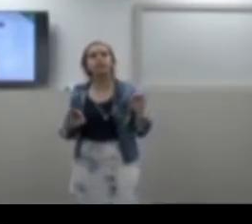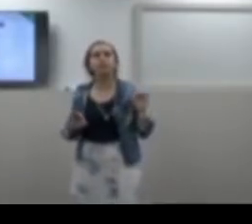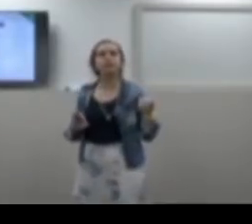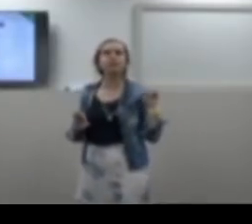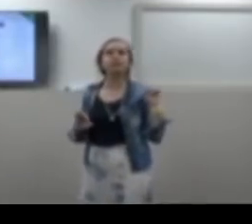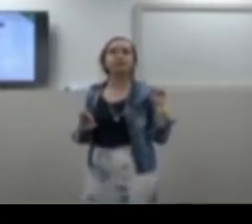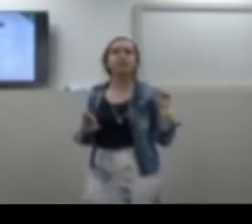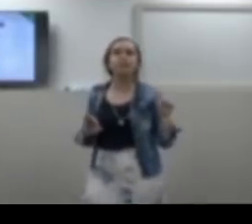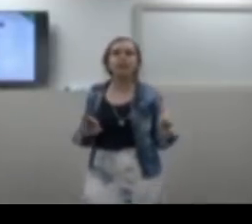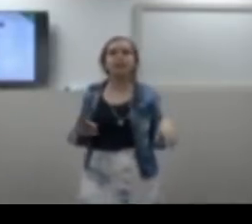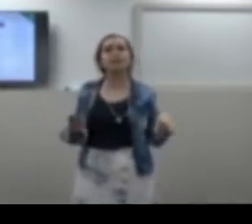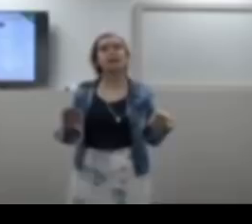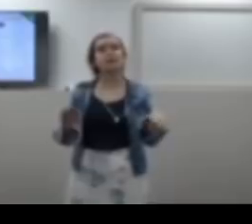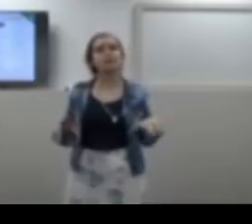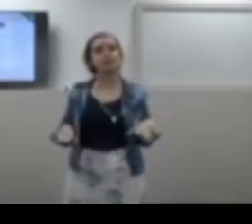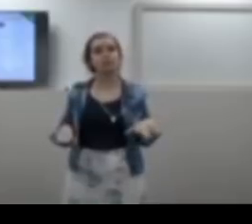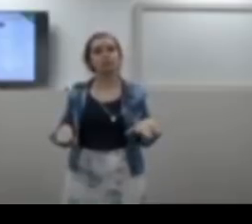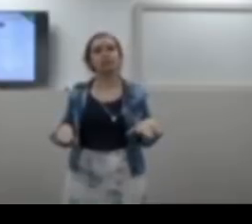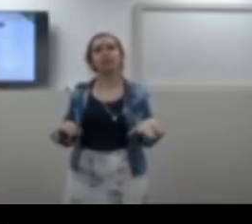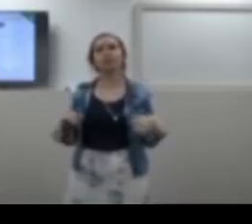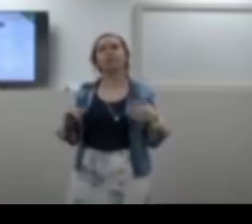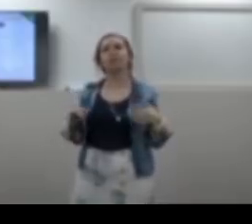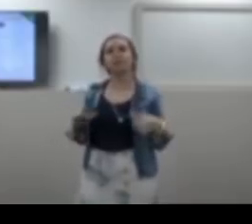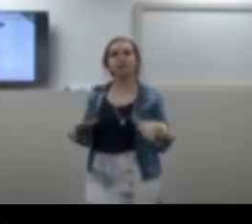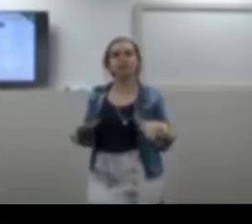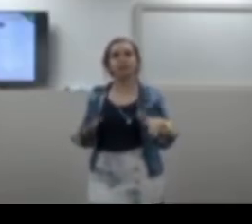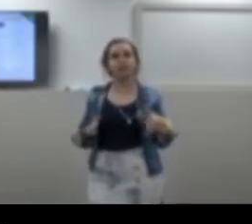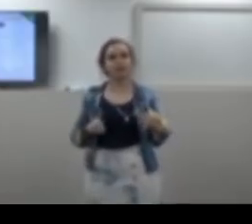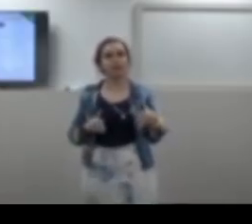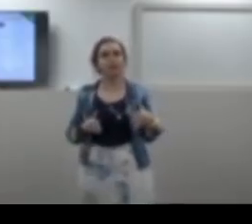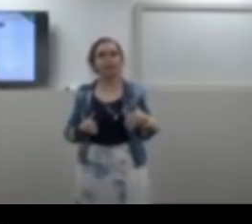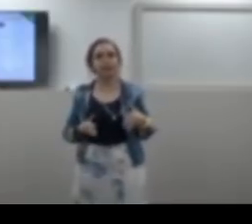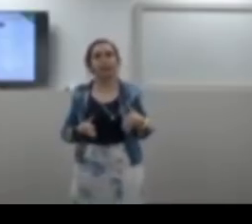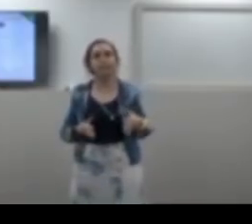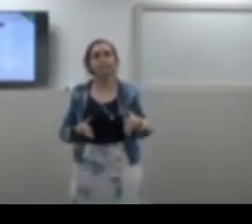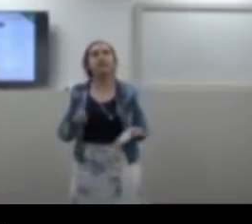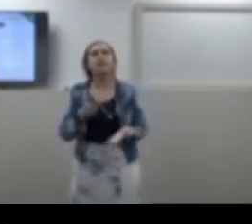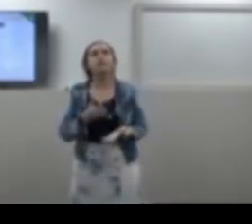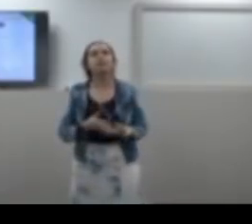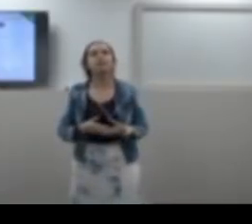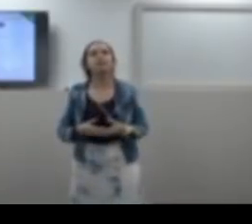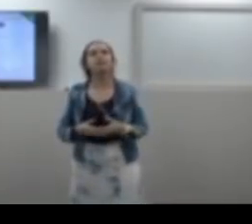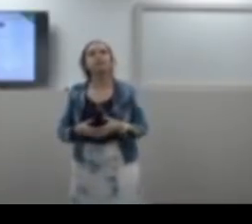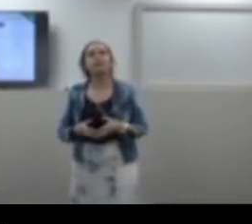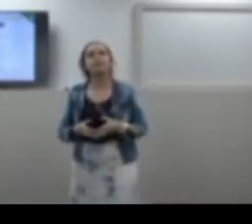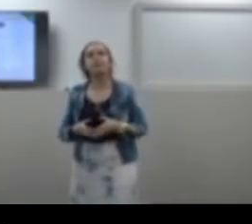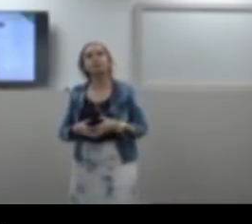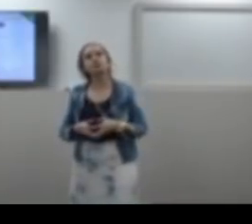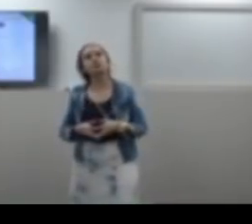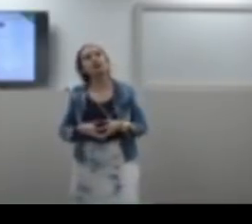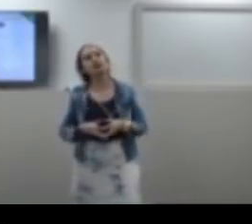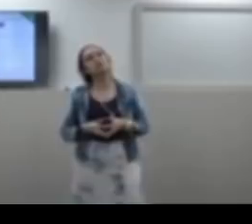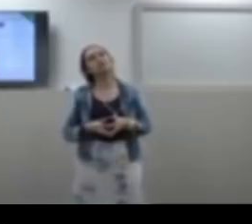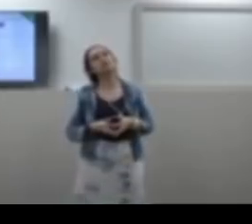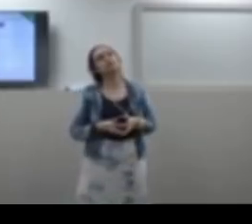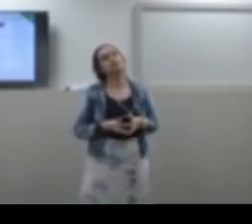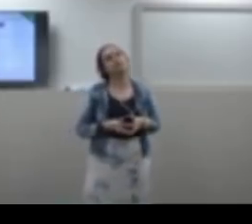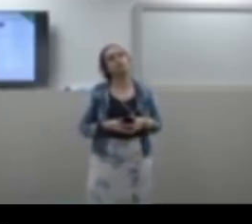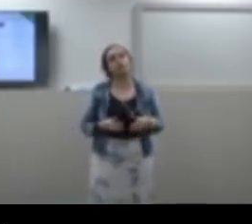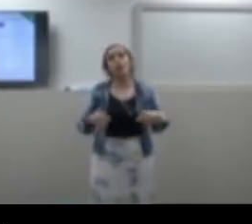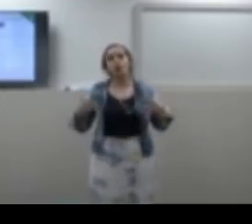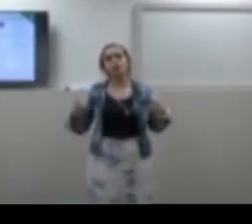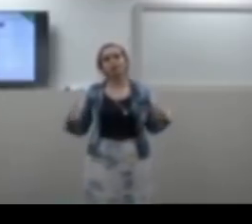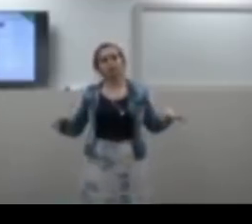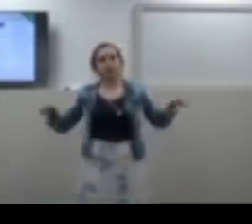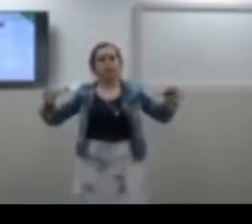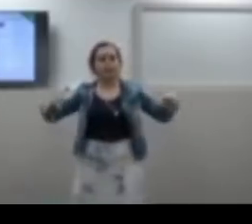tem predomínio de gramíneas e arbustos, que é o que a gente está vendo nessa foto aí também, tá? Presença de capões isolados nas